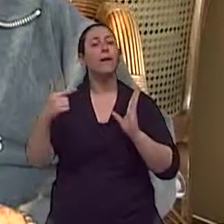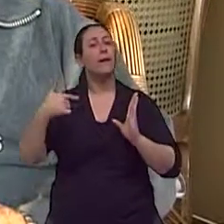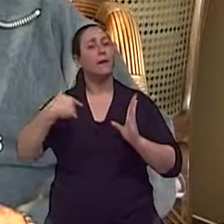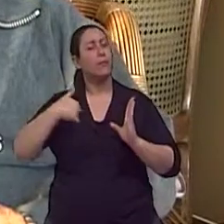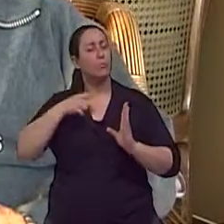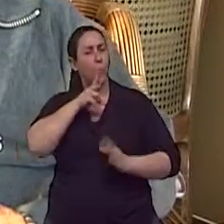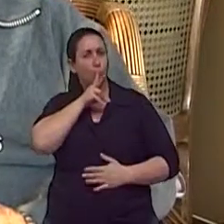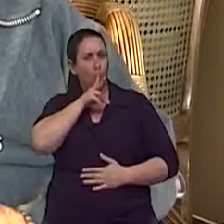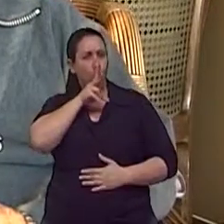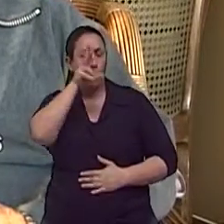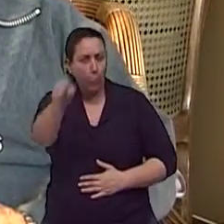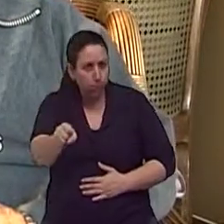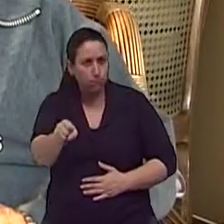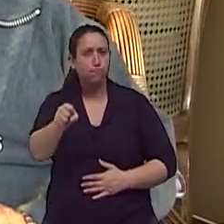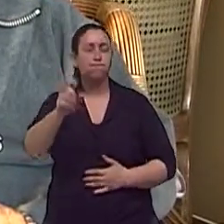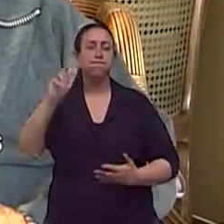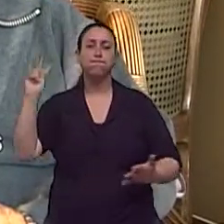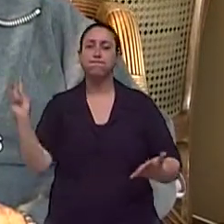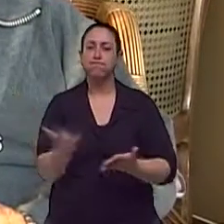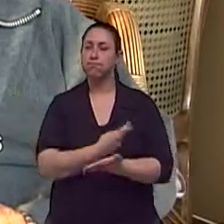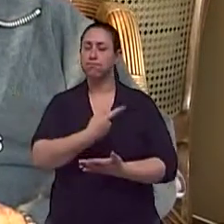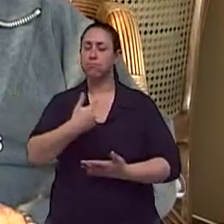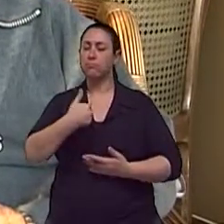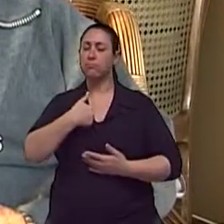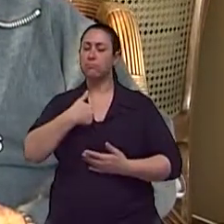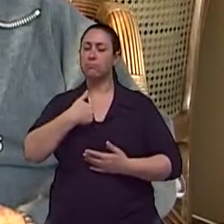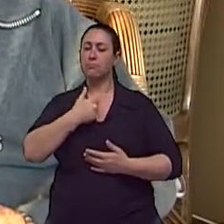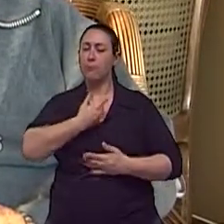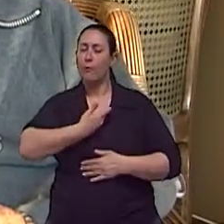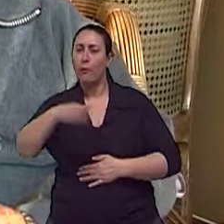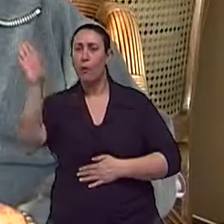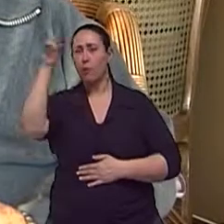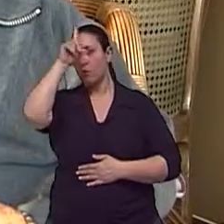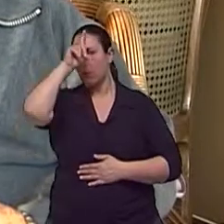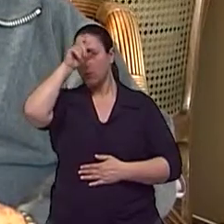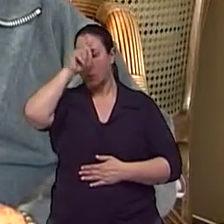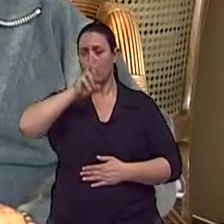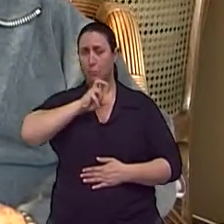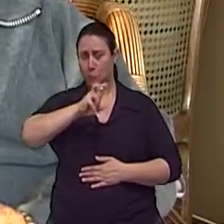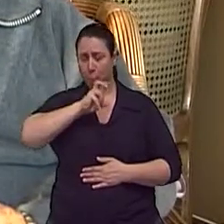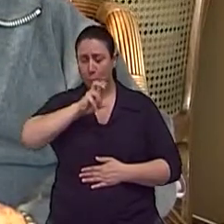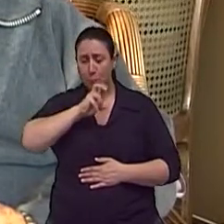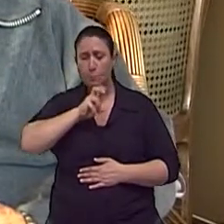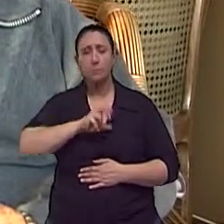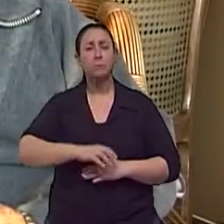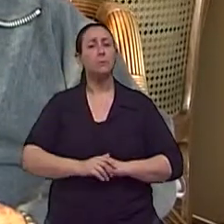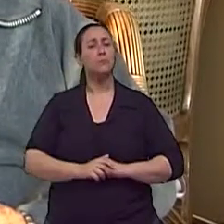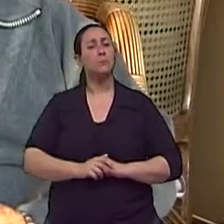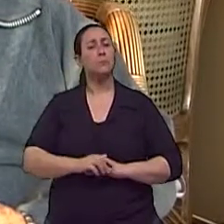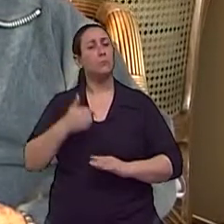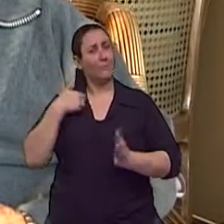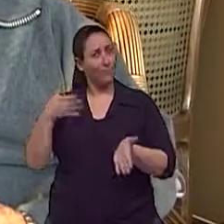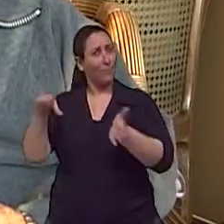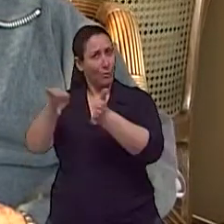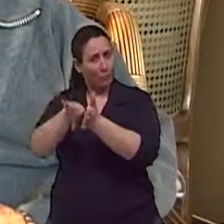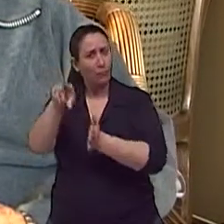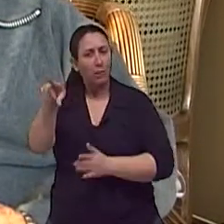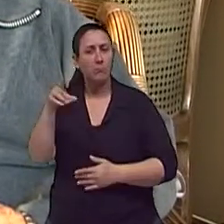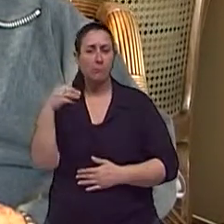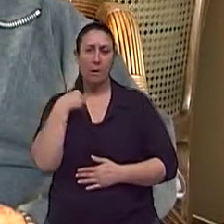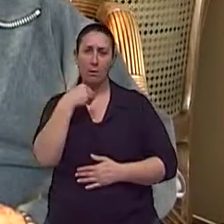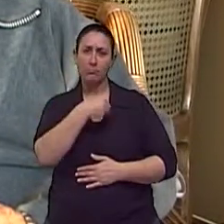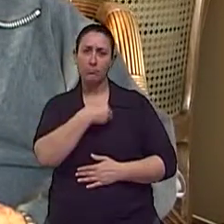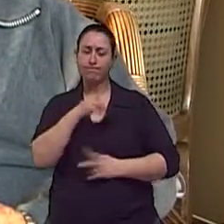mais forte então eu pronto socorro E lá o médico diagnosticou que eu tava com problema